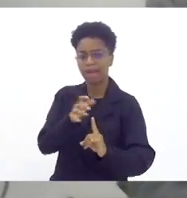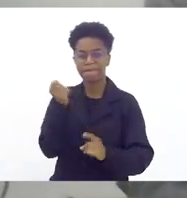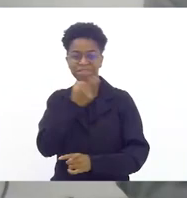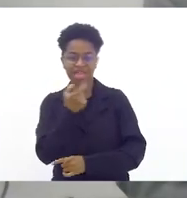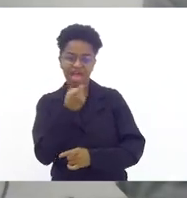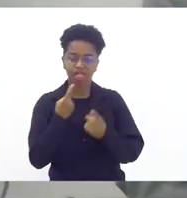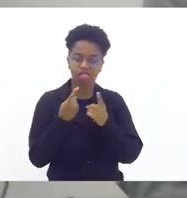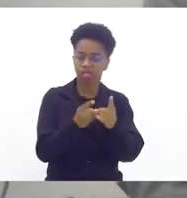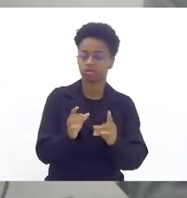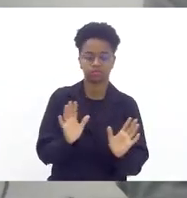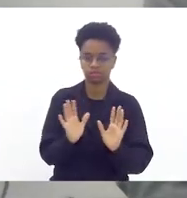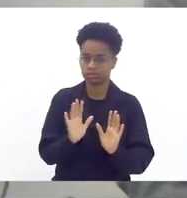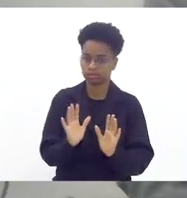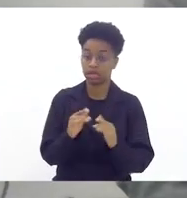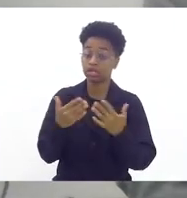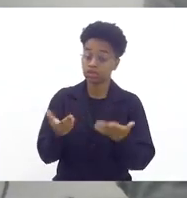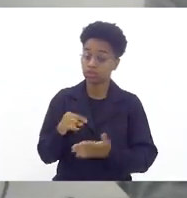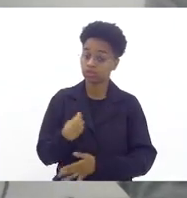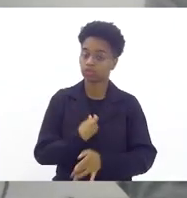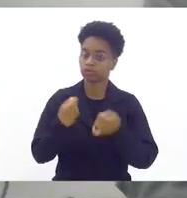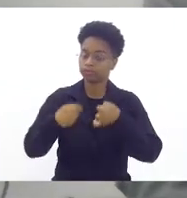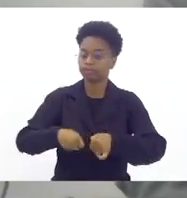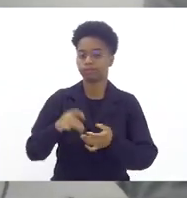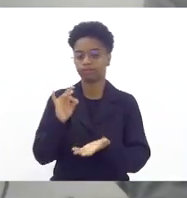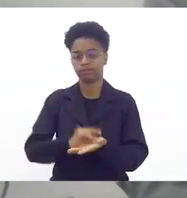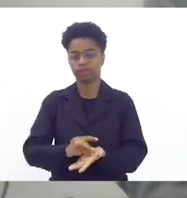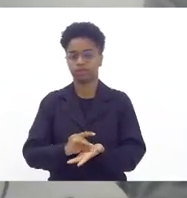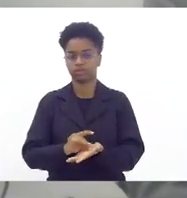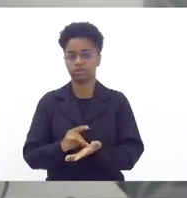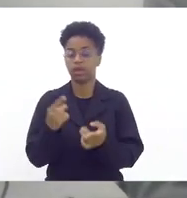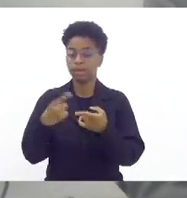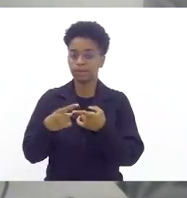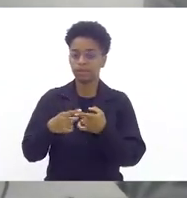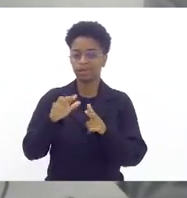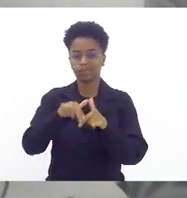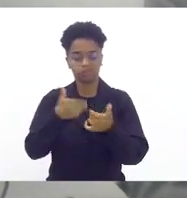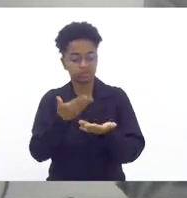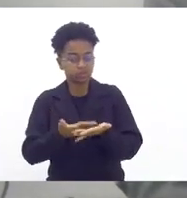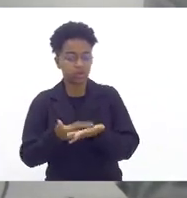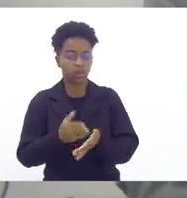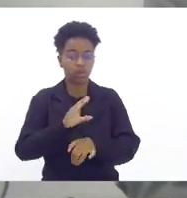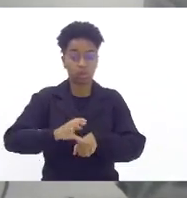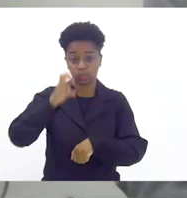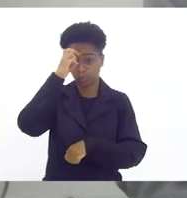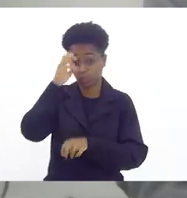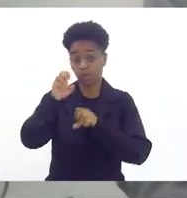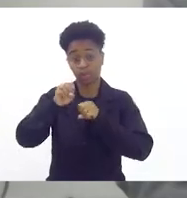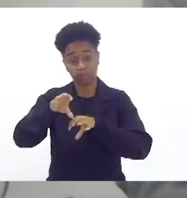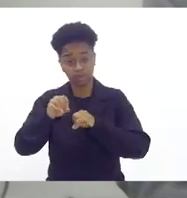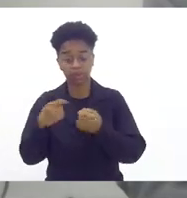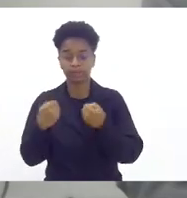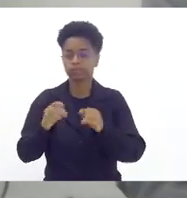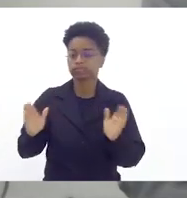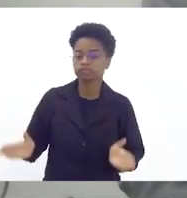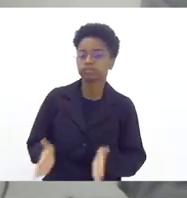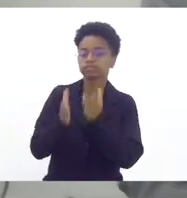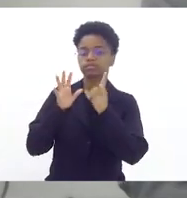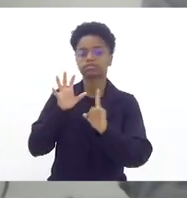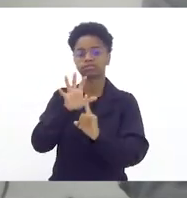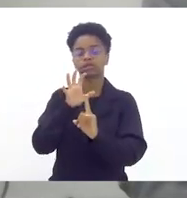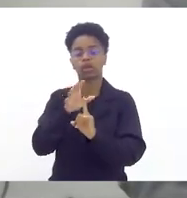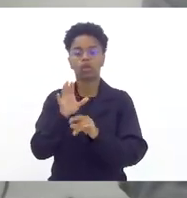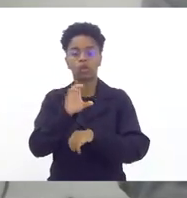maldosa. Então, é isso que a gente precisa. Através da cultura e da educação, promover o